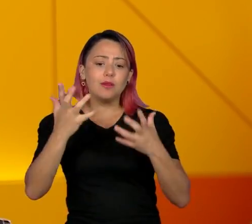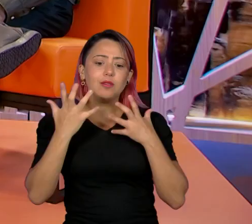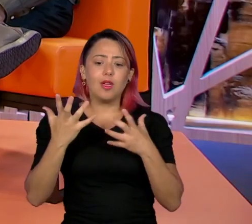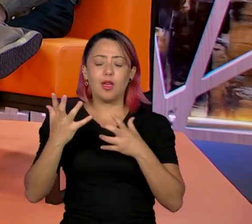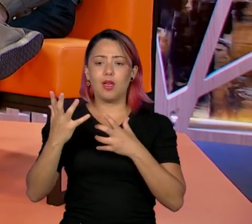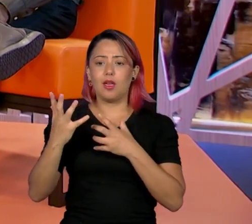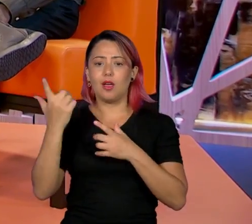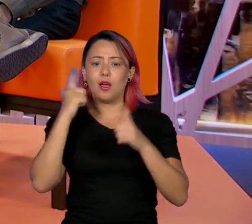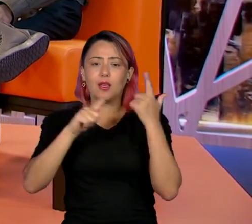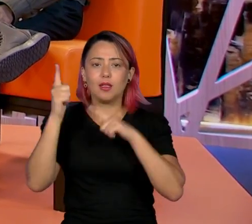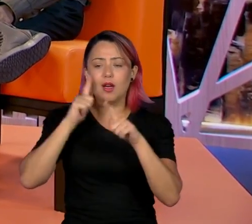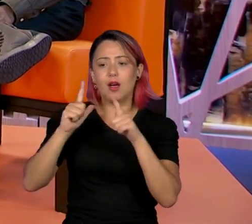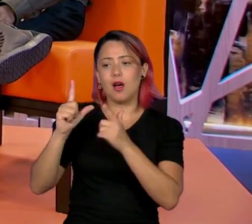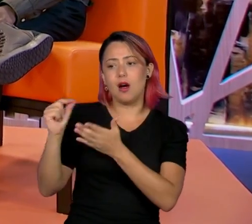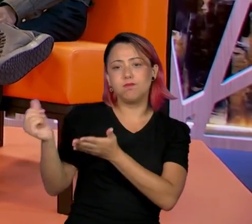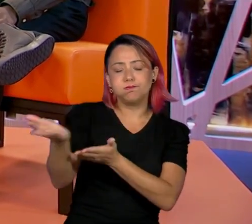negra?